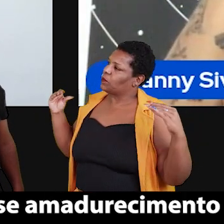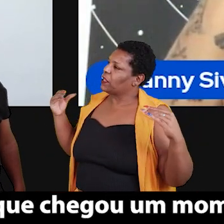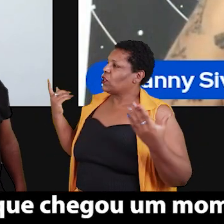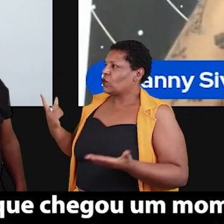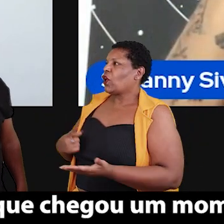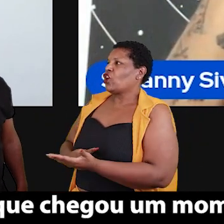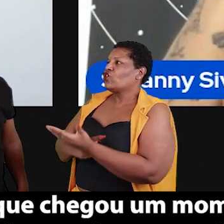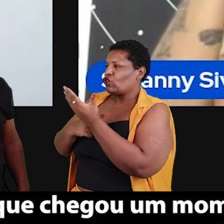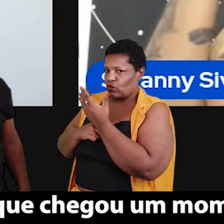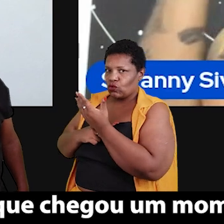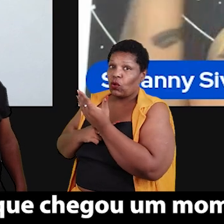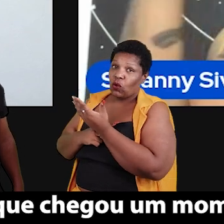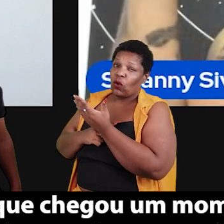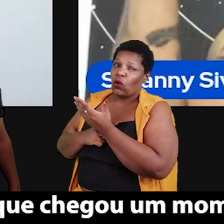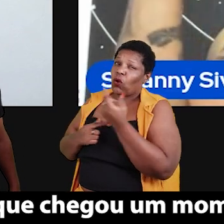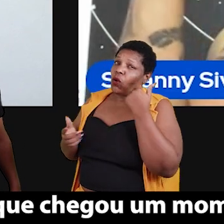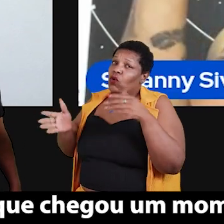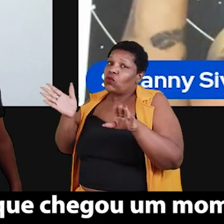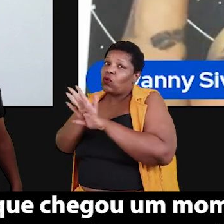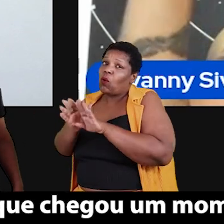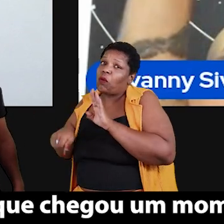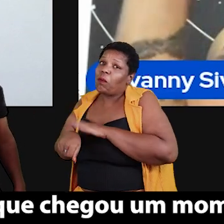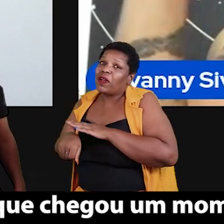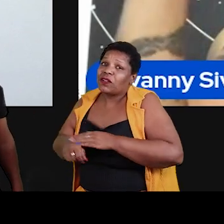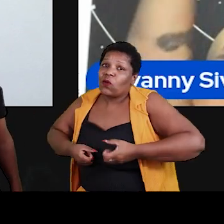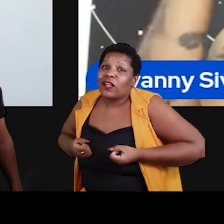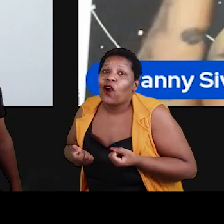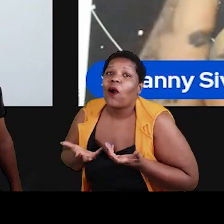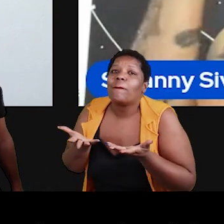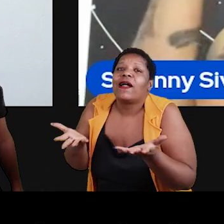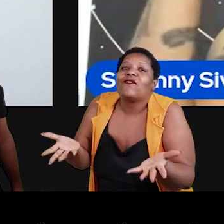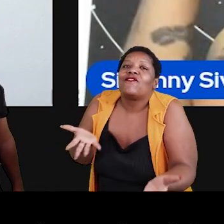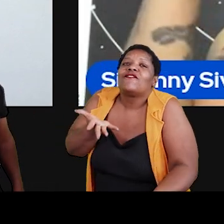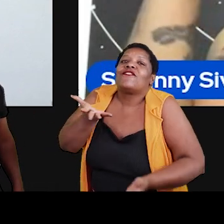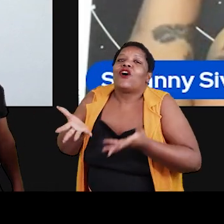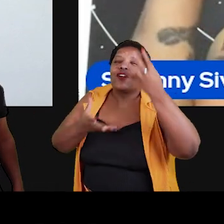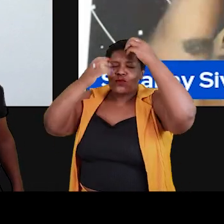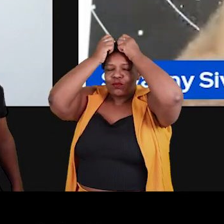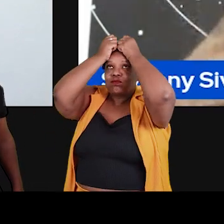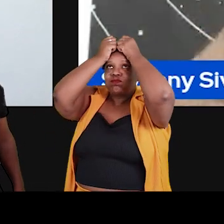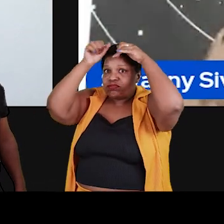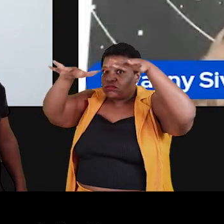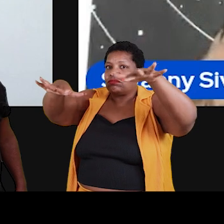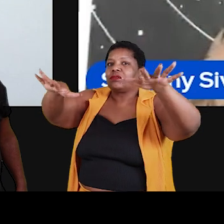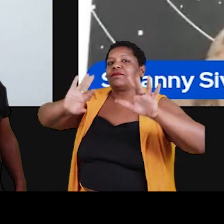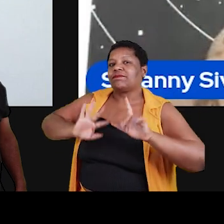para isso, assim. Meio que chegou um momento que eu precisava colocar para fora tudo que estava aqui dentro da minha cabeça, sabe?